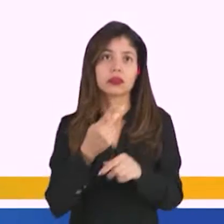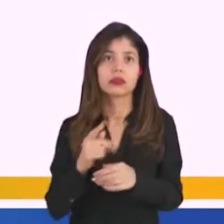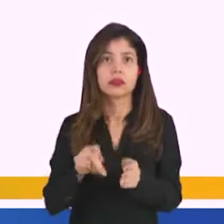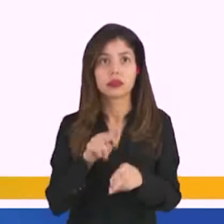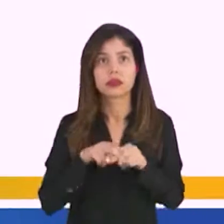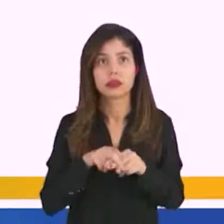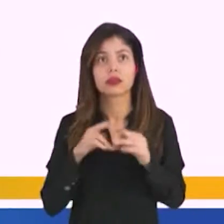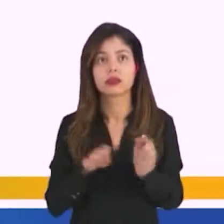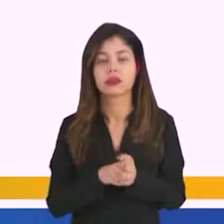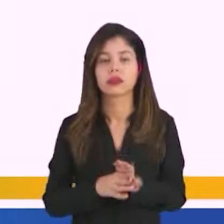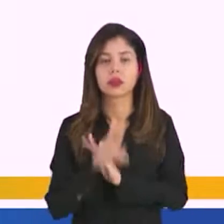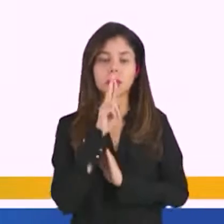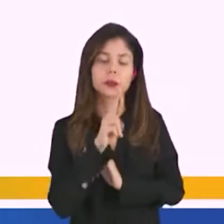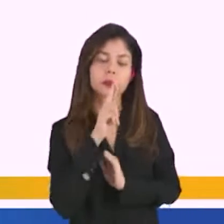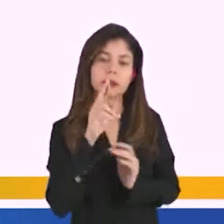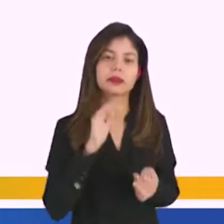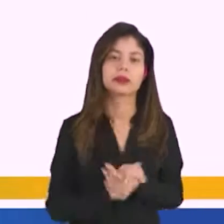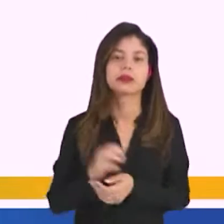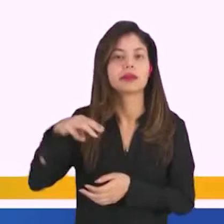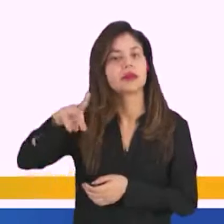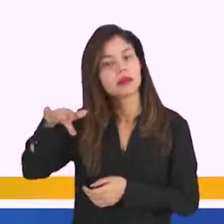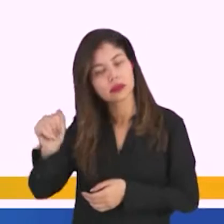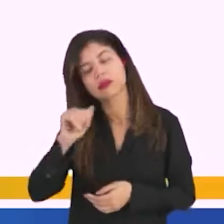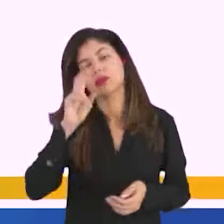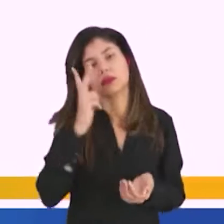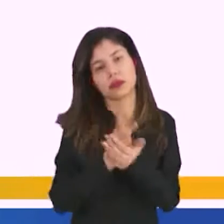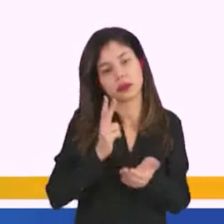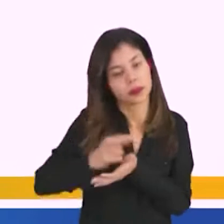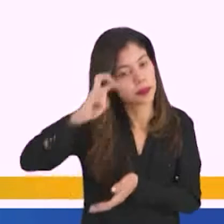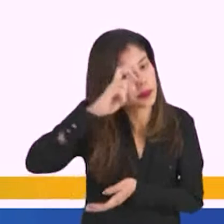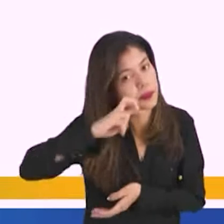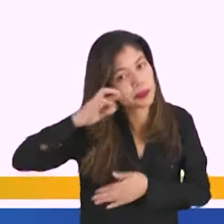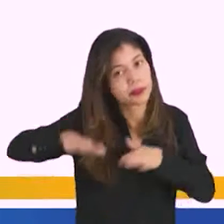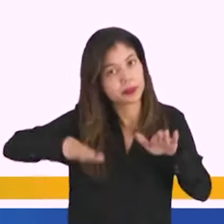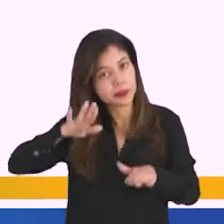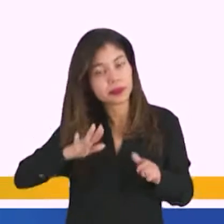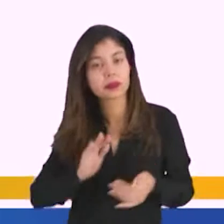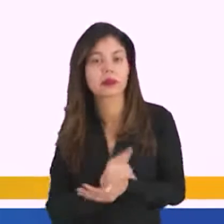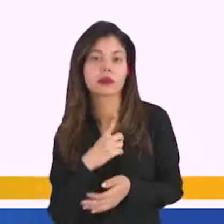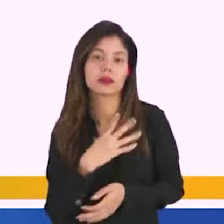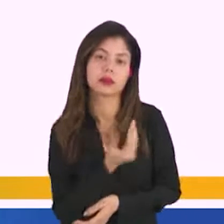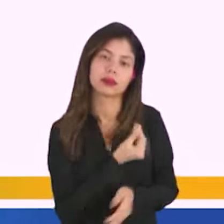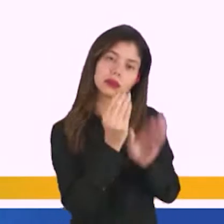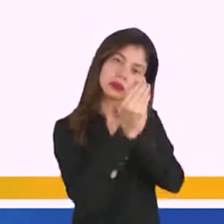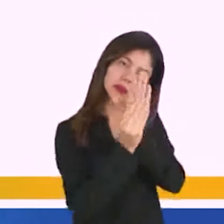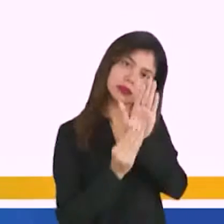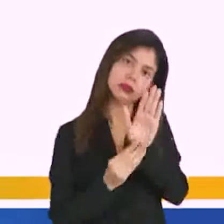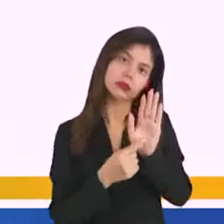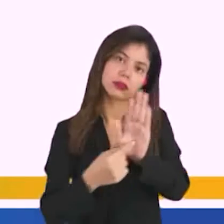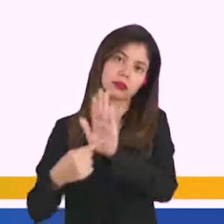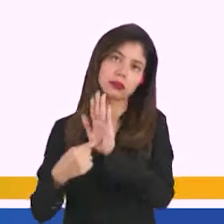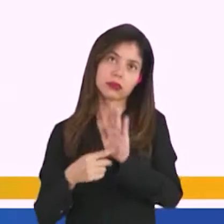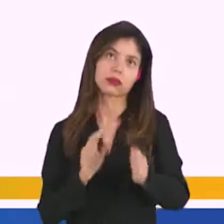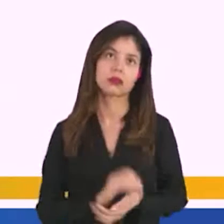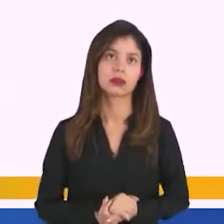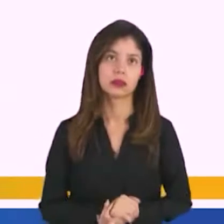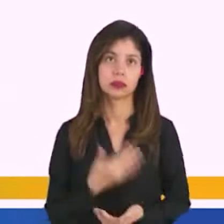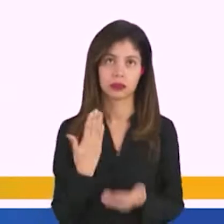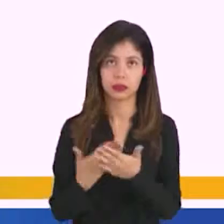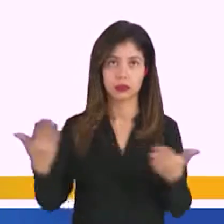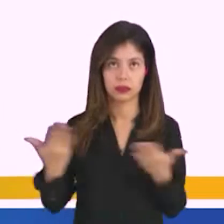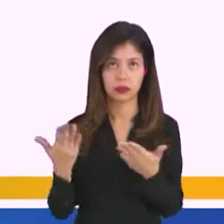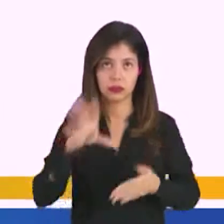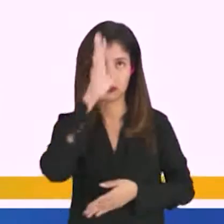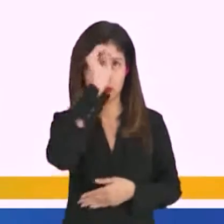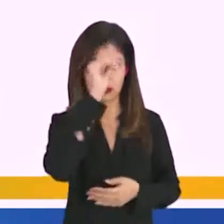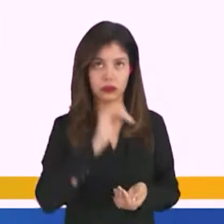muito importante calcular a média, sempre observando a variação numérica entre os dados representativos. Na nossa